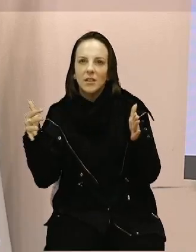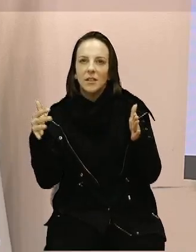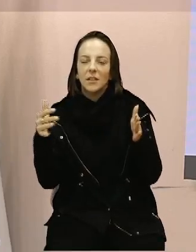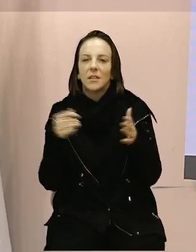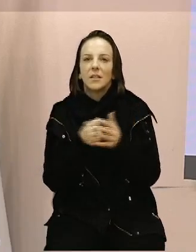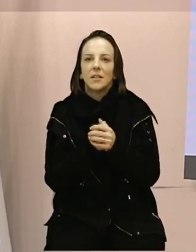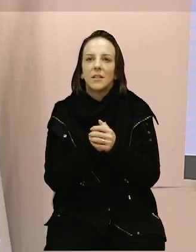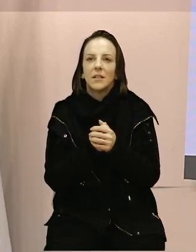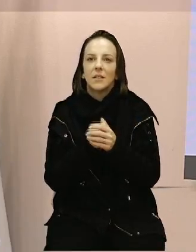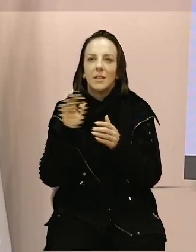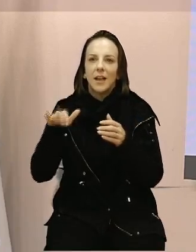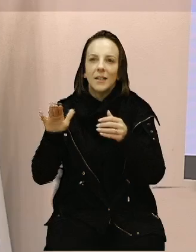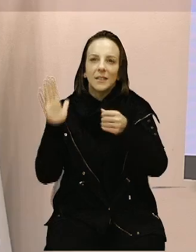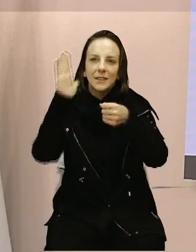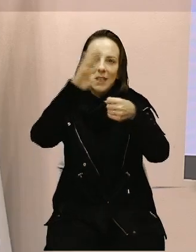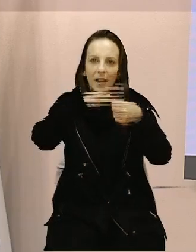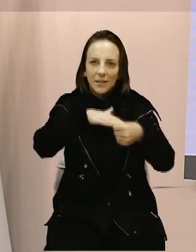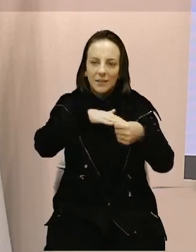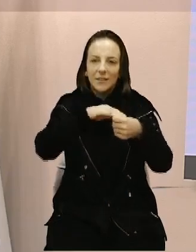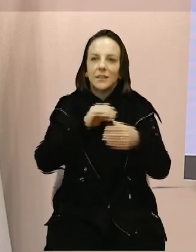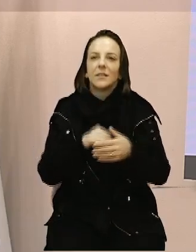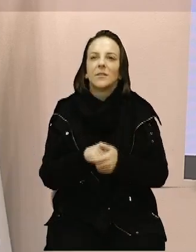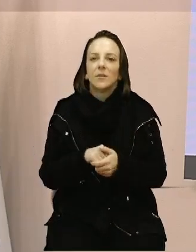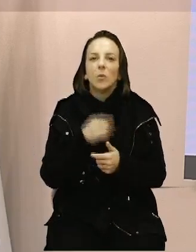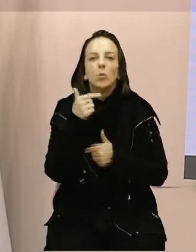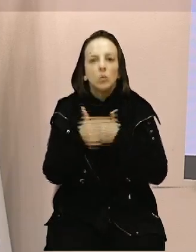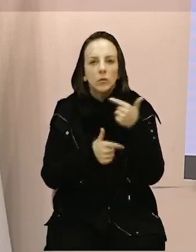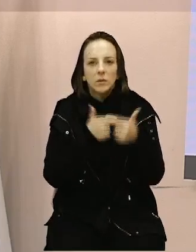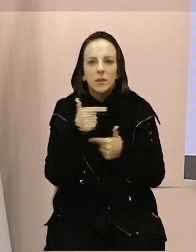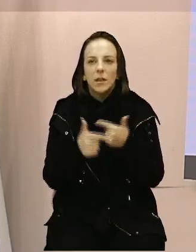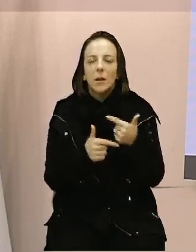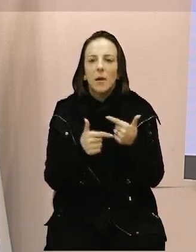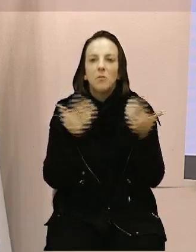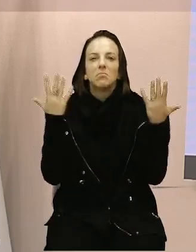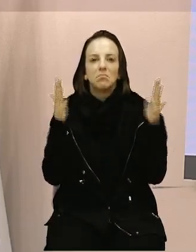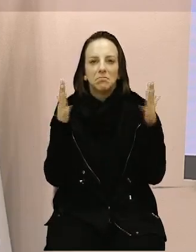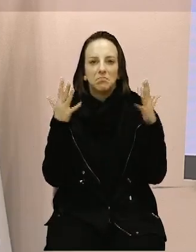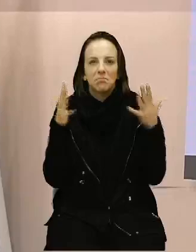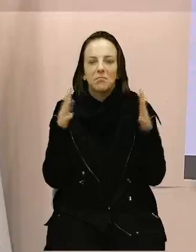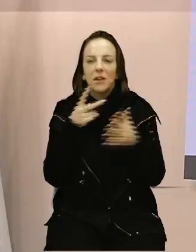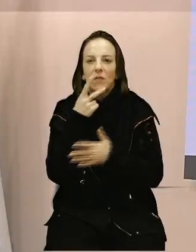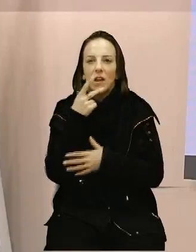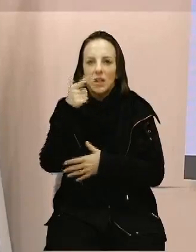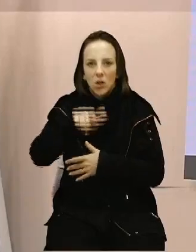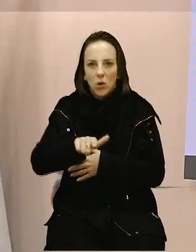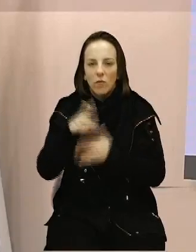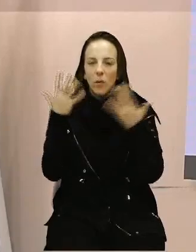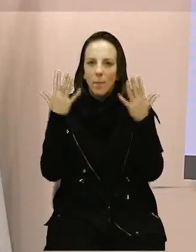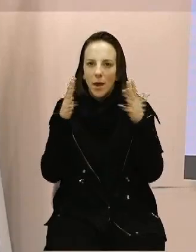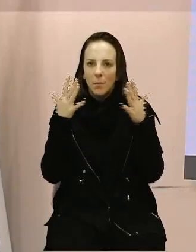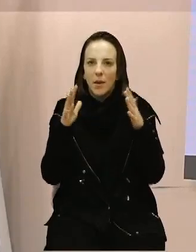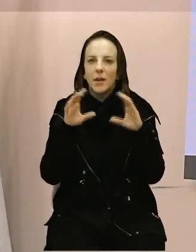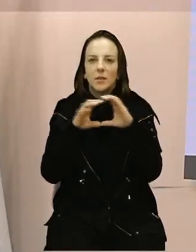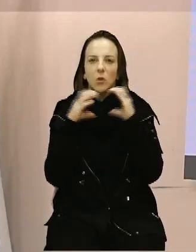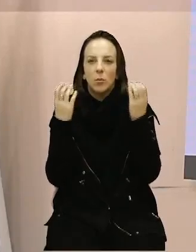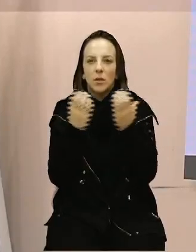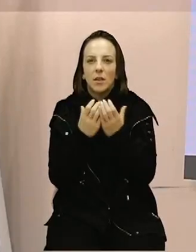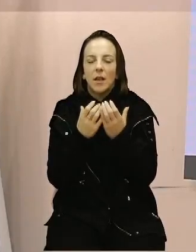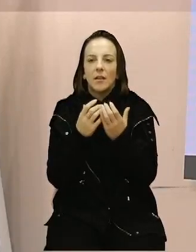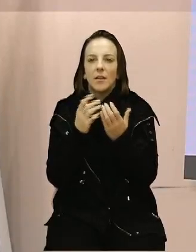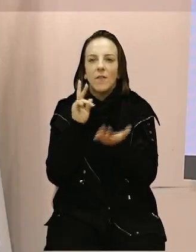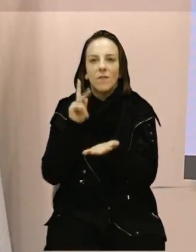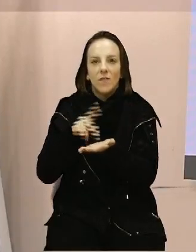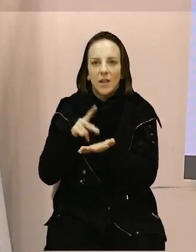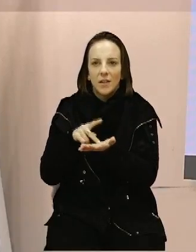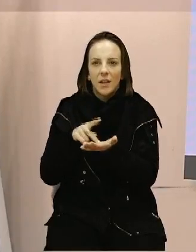da cesta ali de basquete, um trabalho louvável, e volto a frisar, parabéns àquela comunidade que de fato está tendo